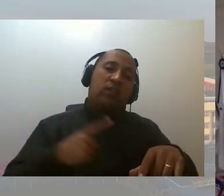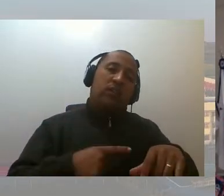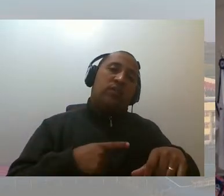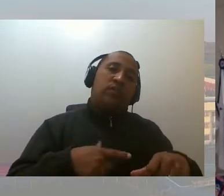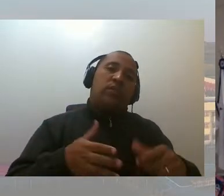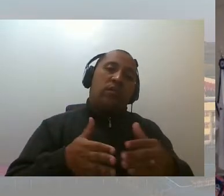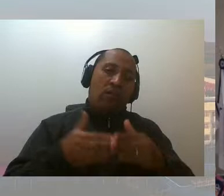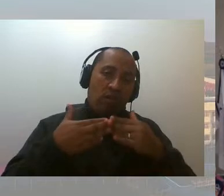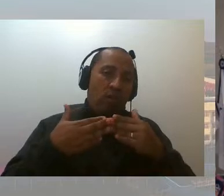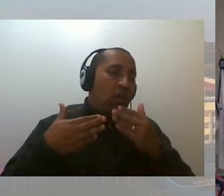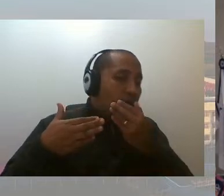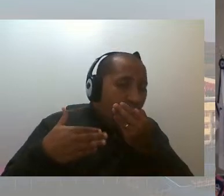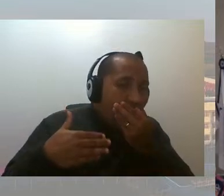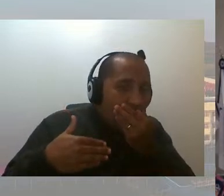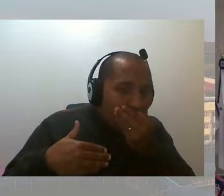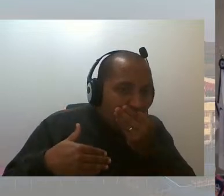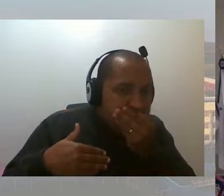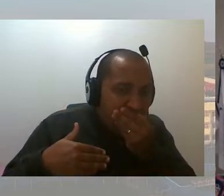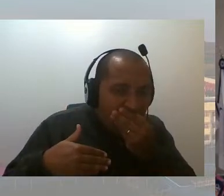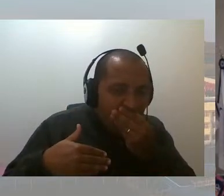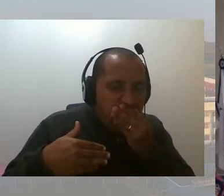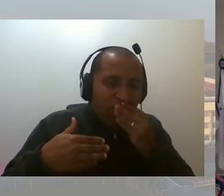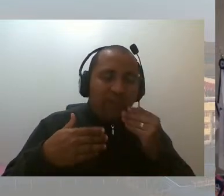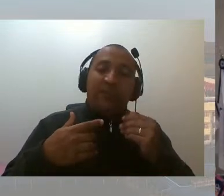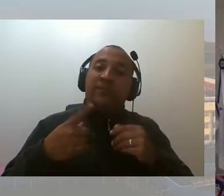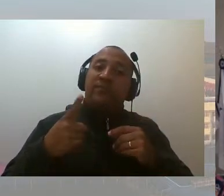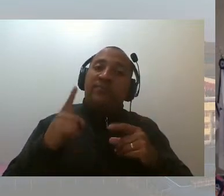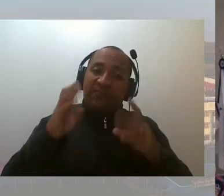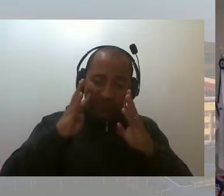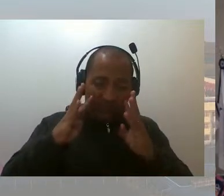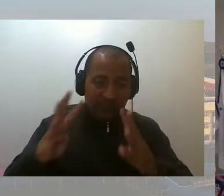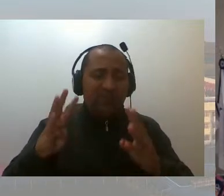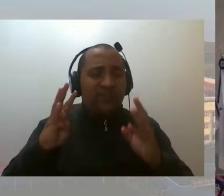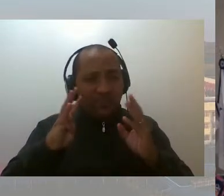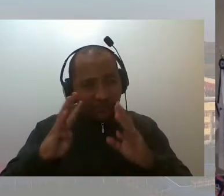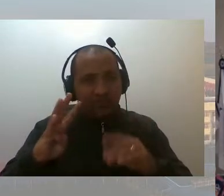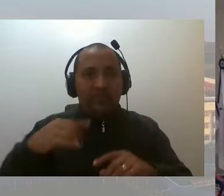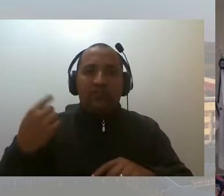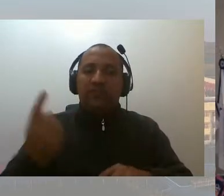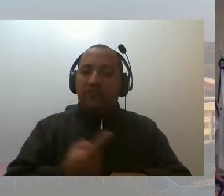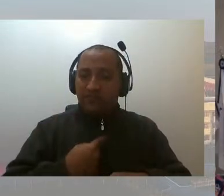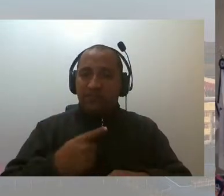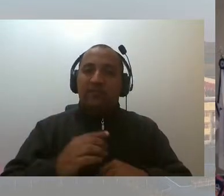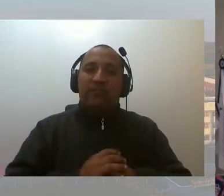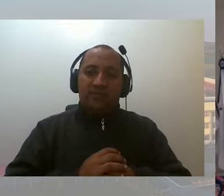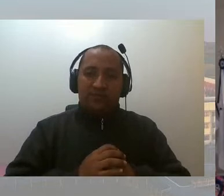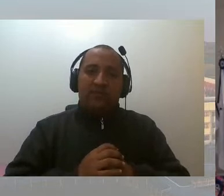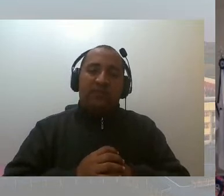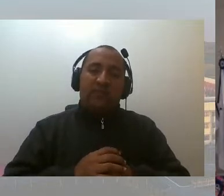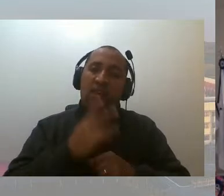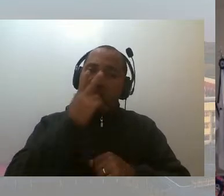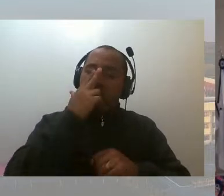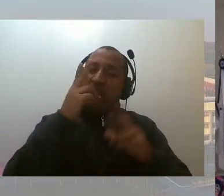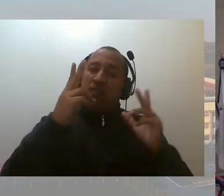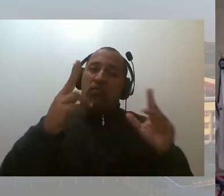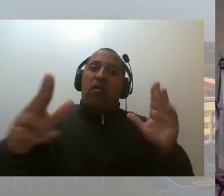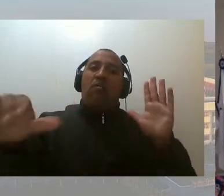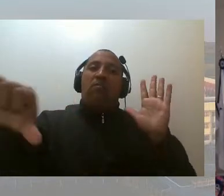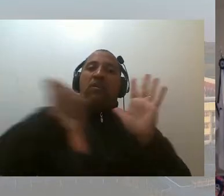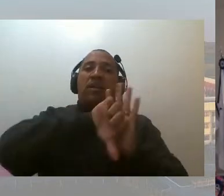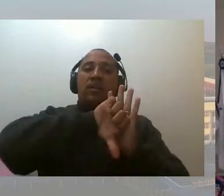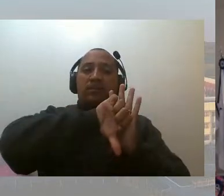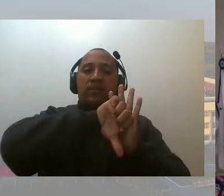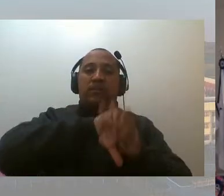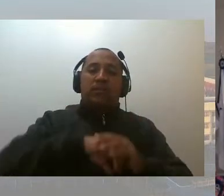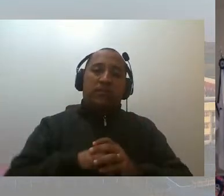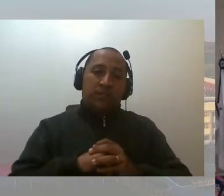solicitação de que ouçam nossas vozes, fomos criminalizados